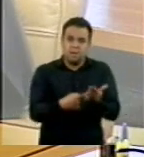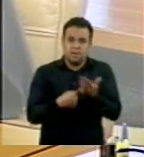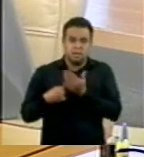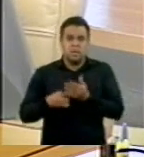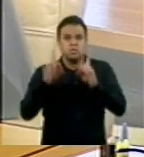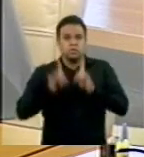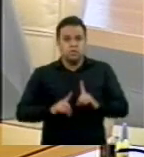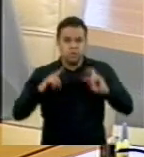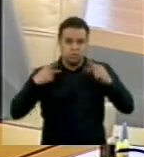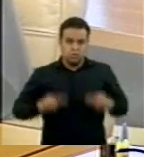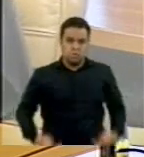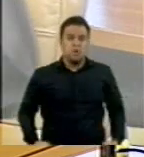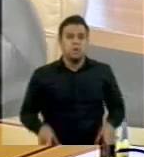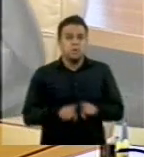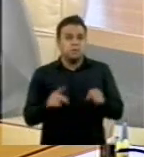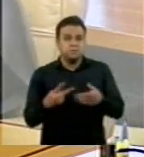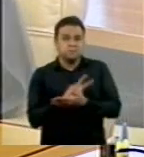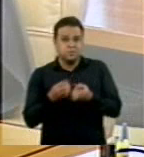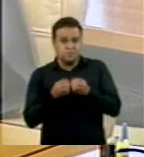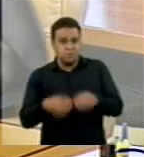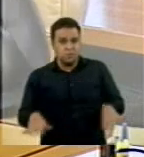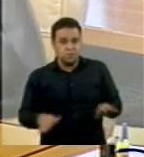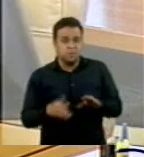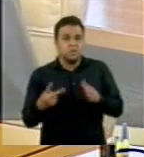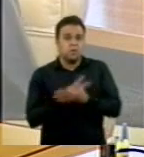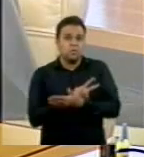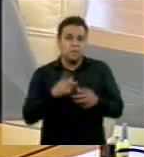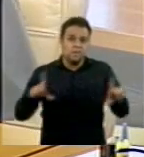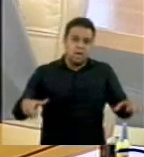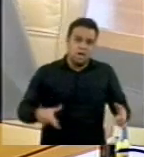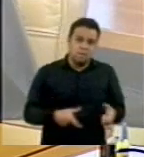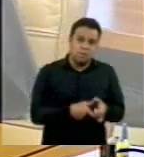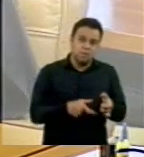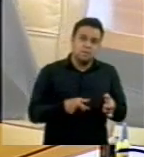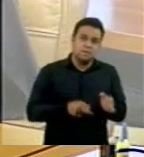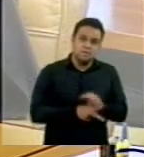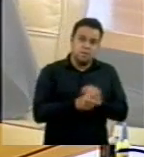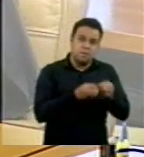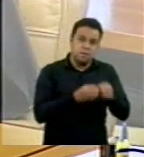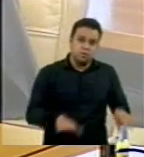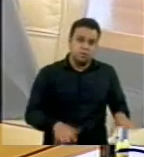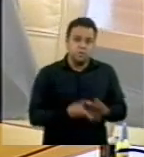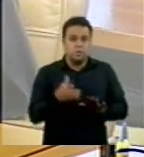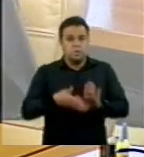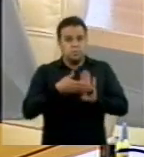da triste realidade a que se submete a minoria em pauta nesta